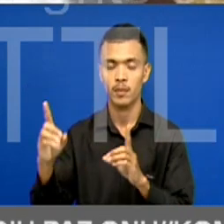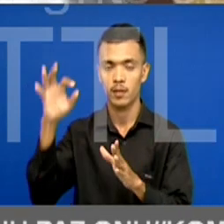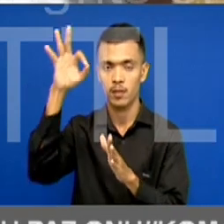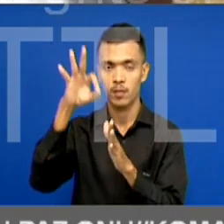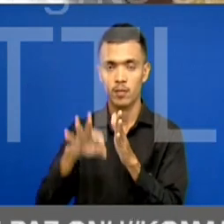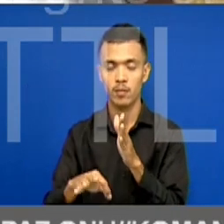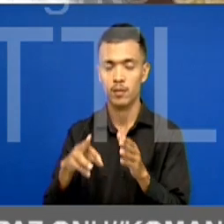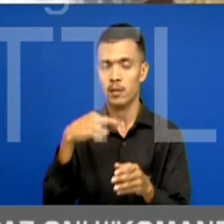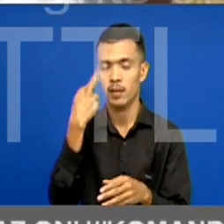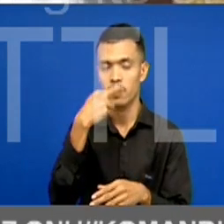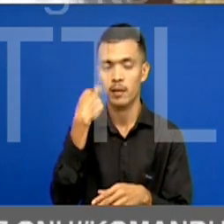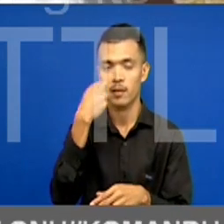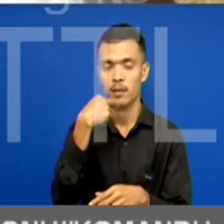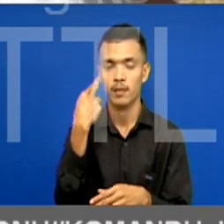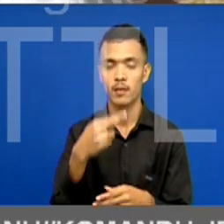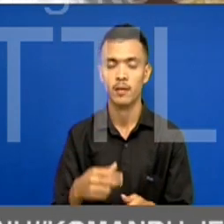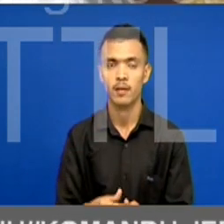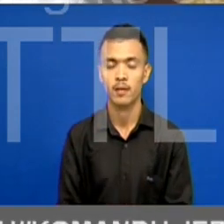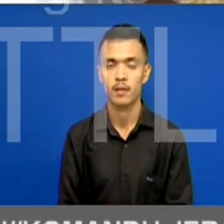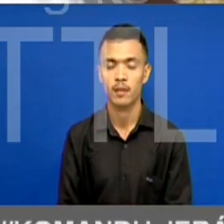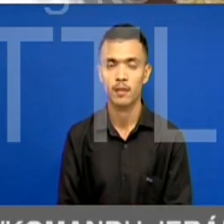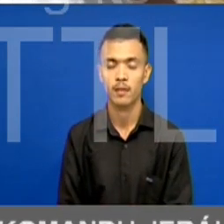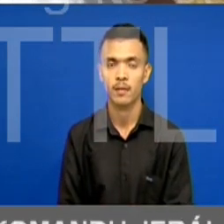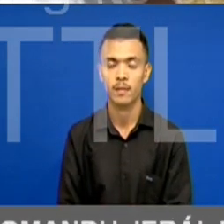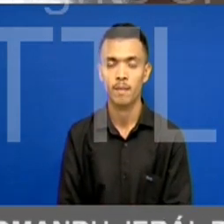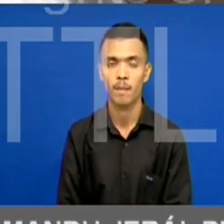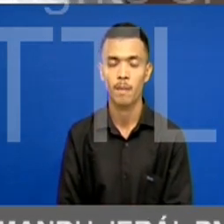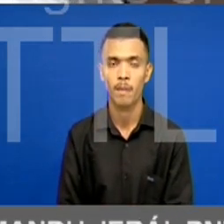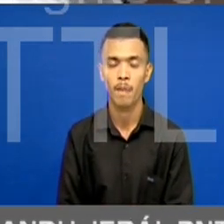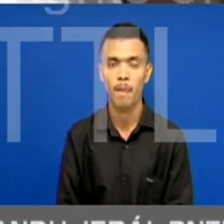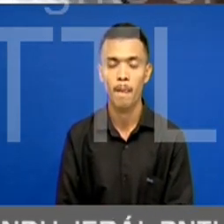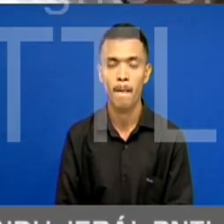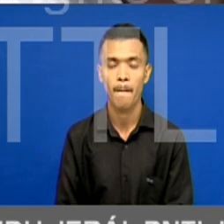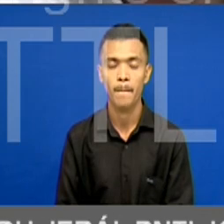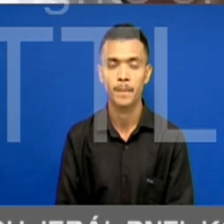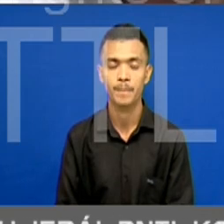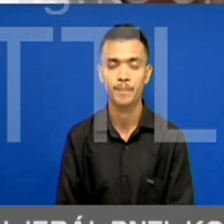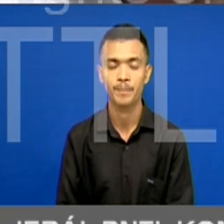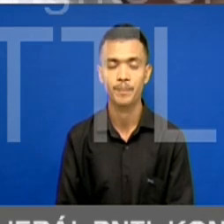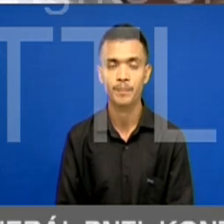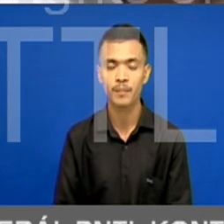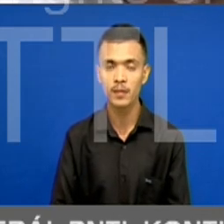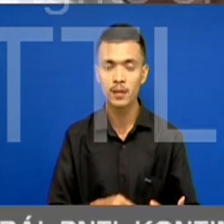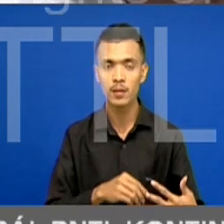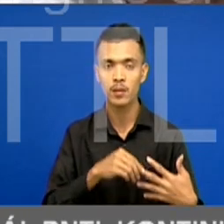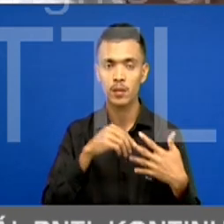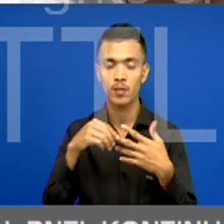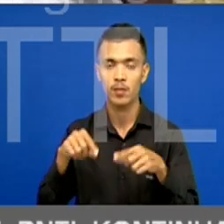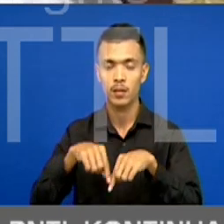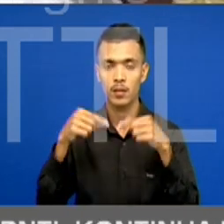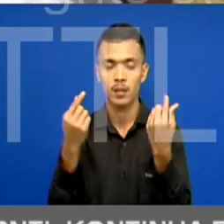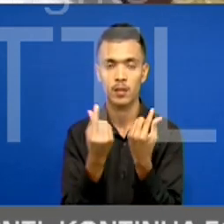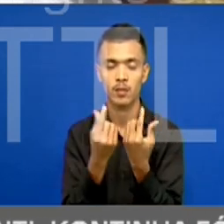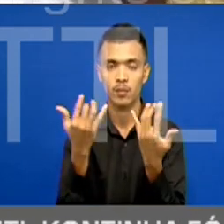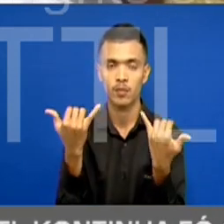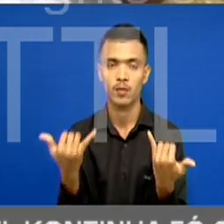hobe sistema pratika agricultura dia. Ba agricultor lili ha grupo dane halu na fatin